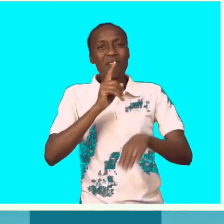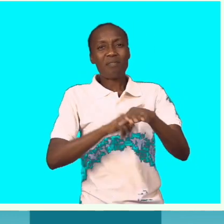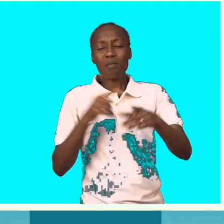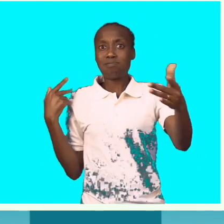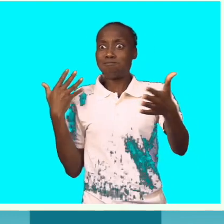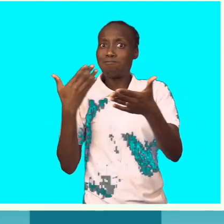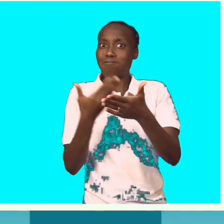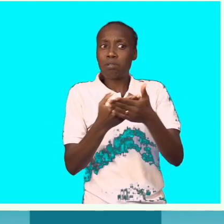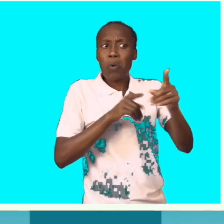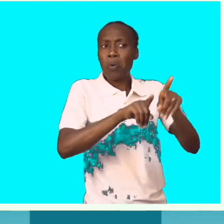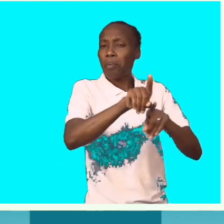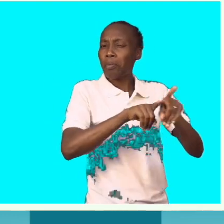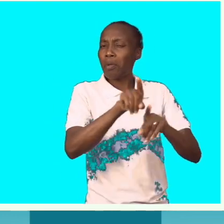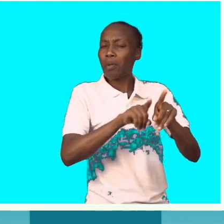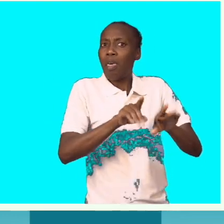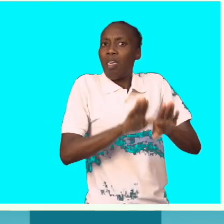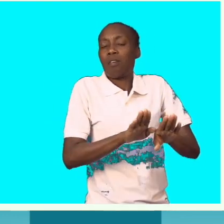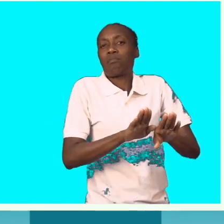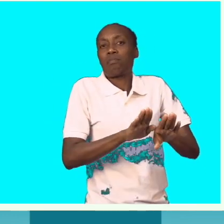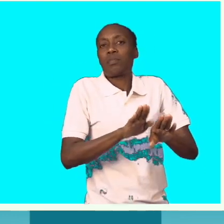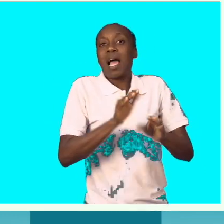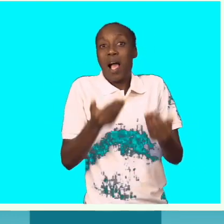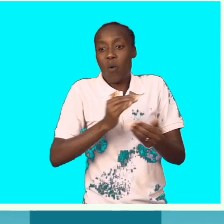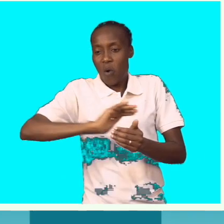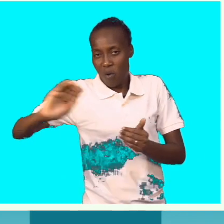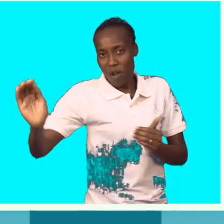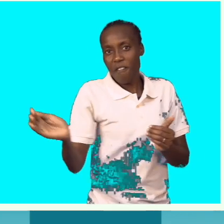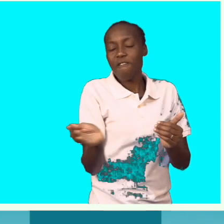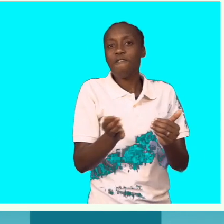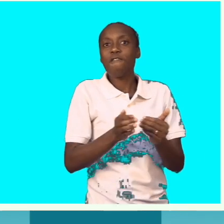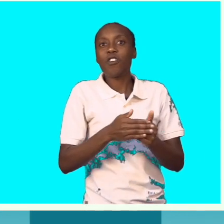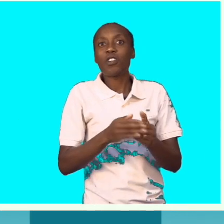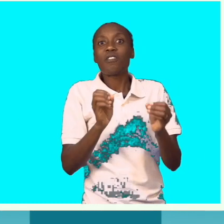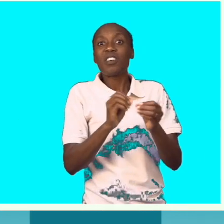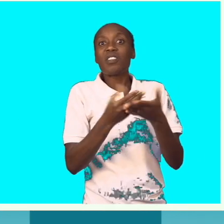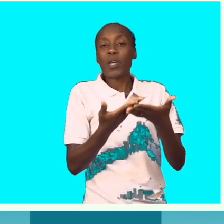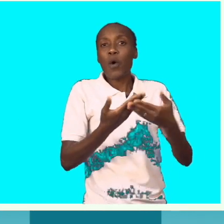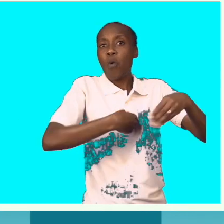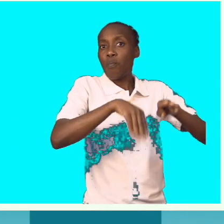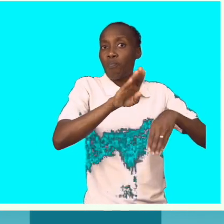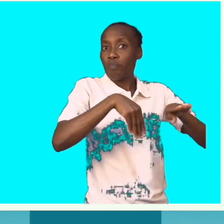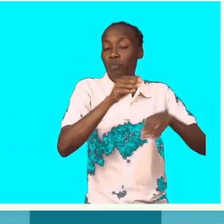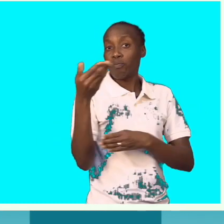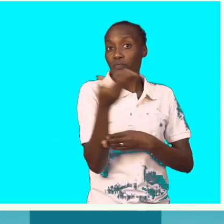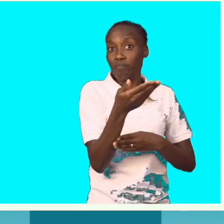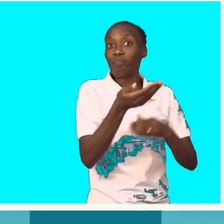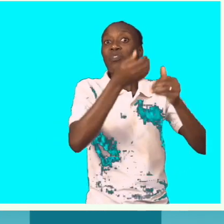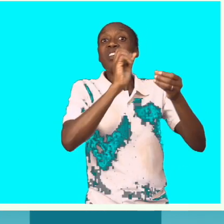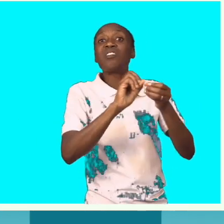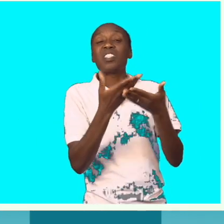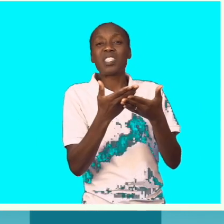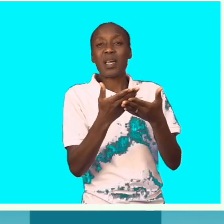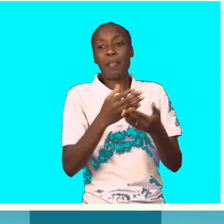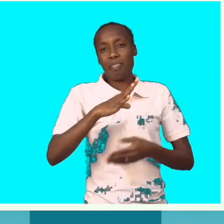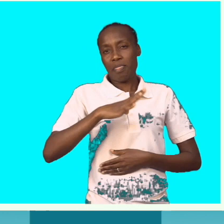pela qual o Mafil ficou muito tempo fora da alta competição, agora voltou já com o futebol sênior para